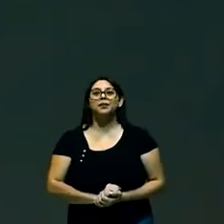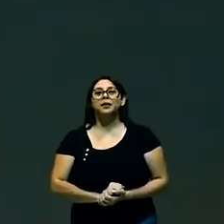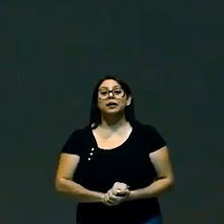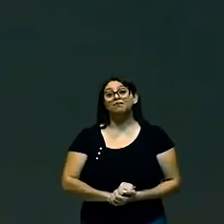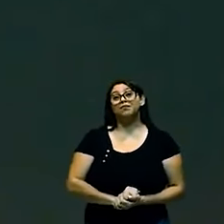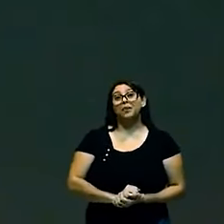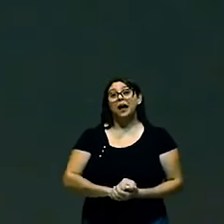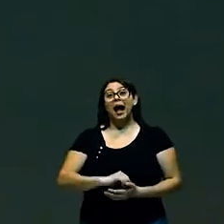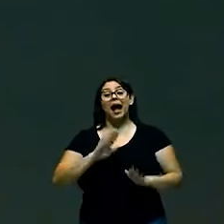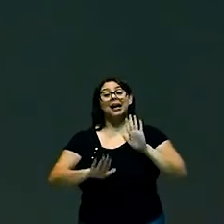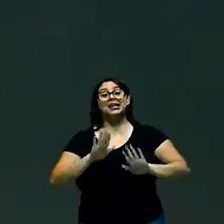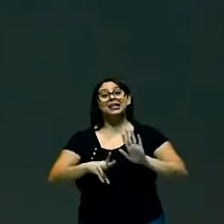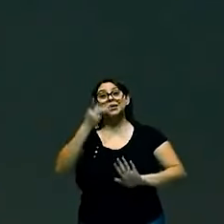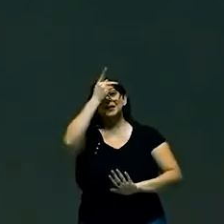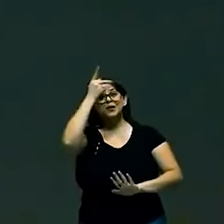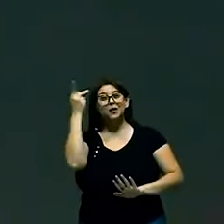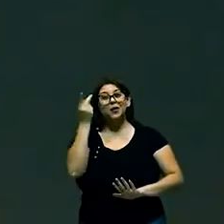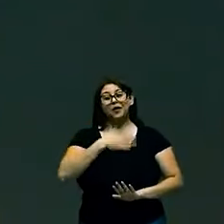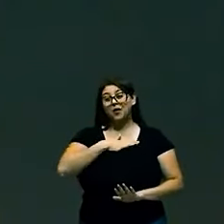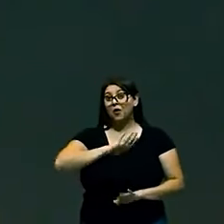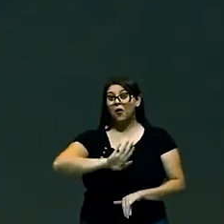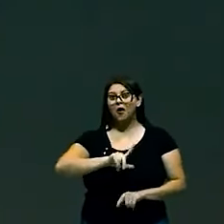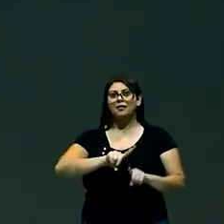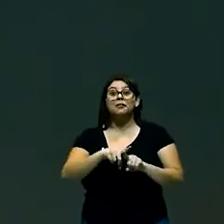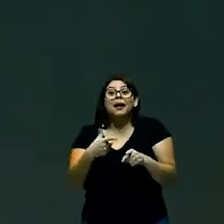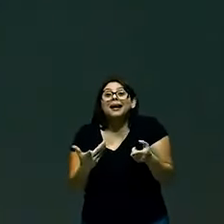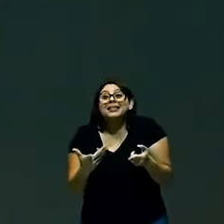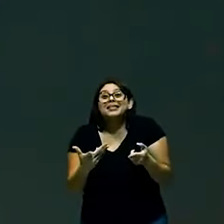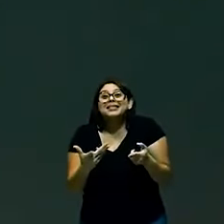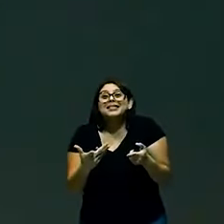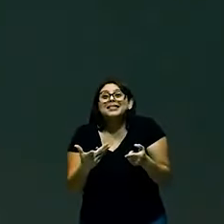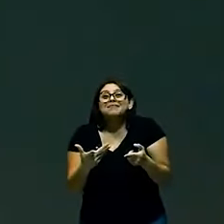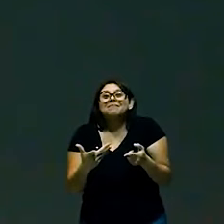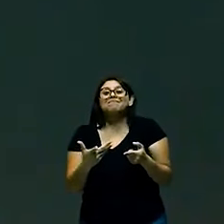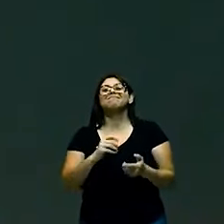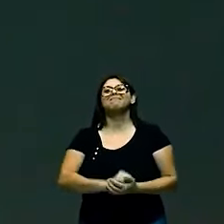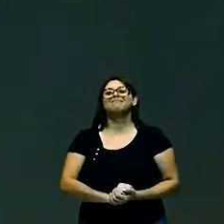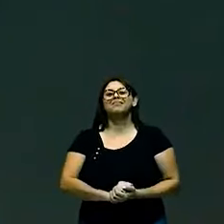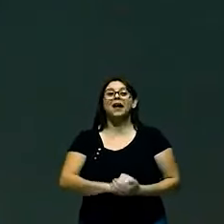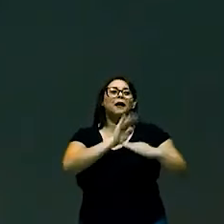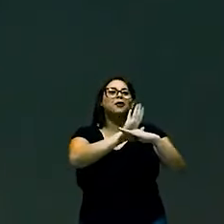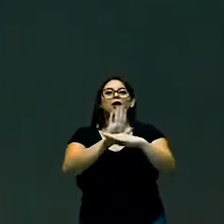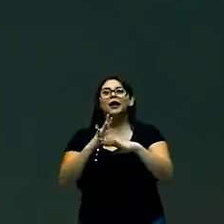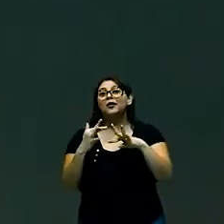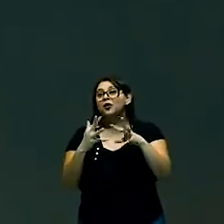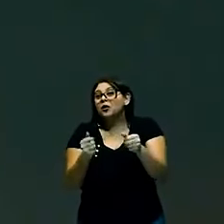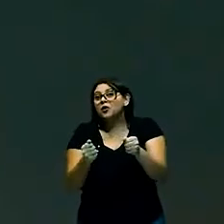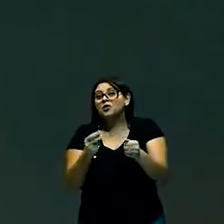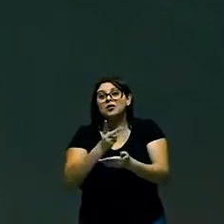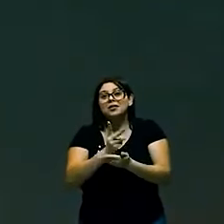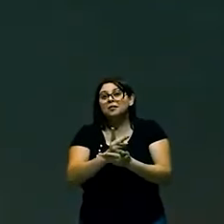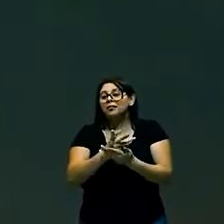deste. Então, se partiu dele, o resto a gente tem que ir modulando, né? Mas eu não vim falar de mais uma reforma